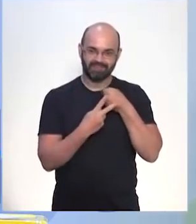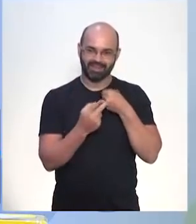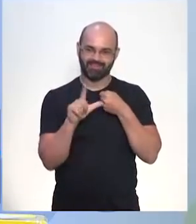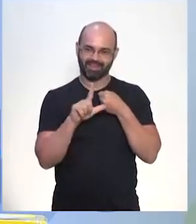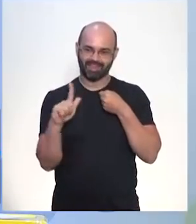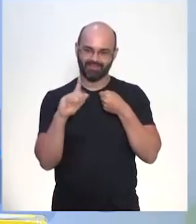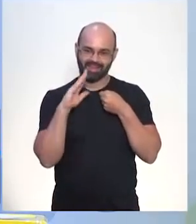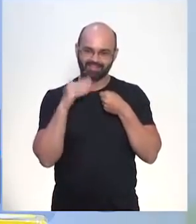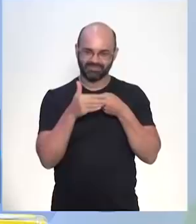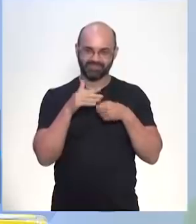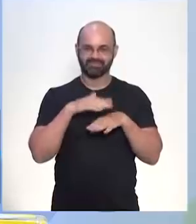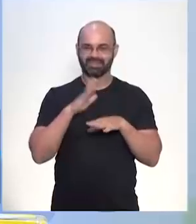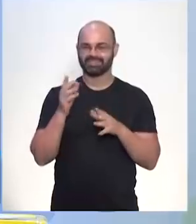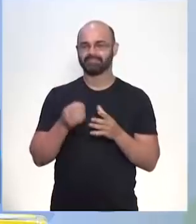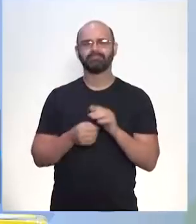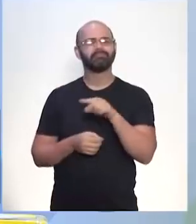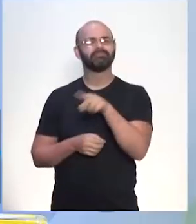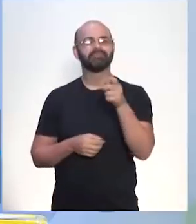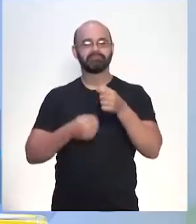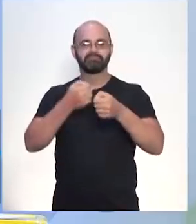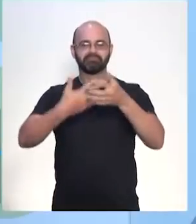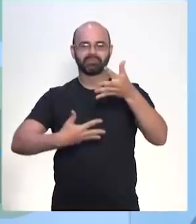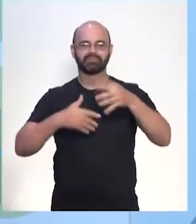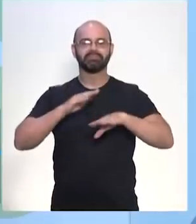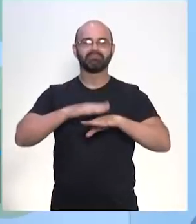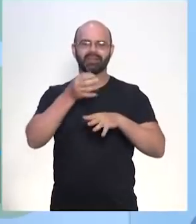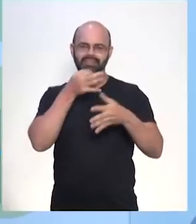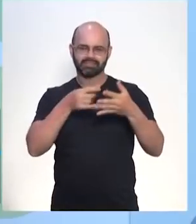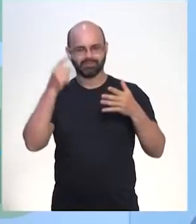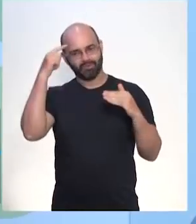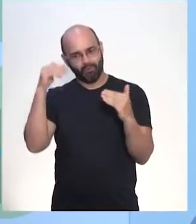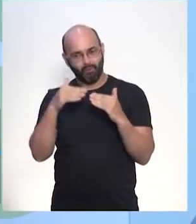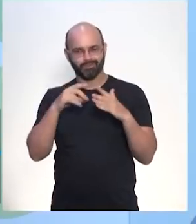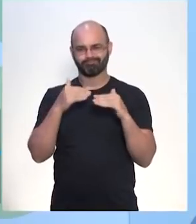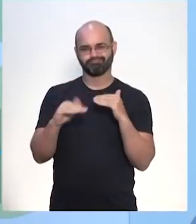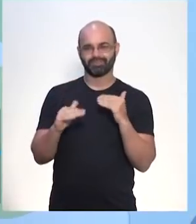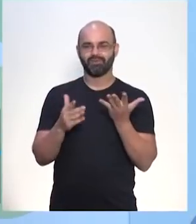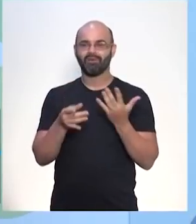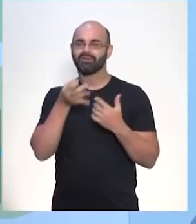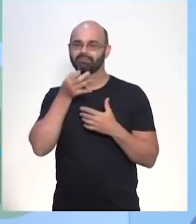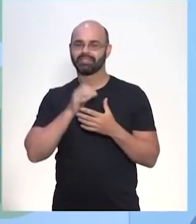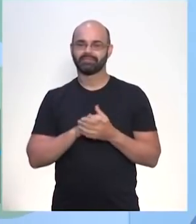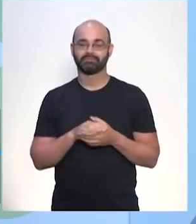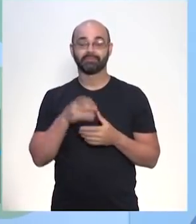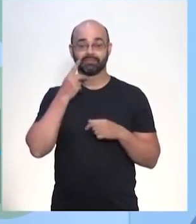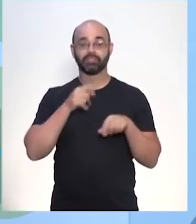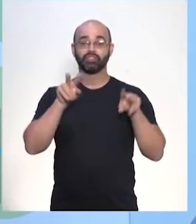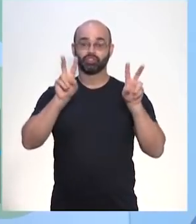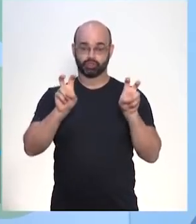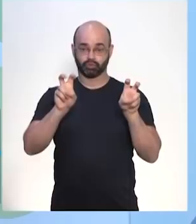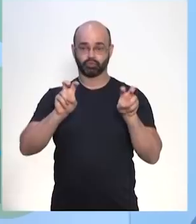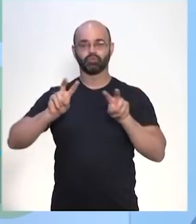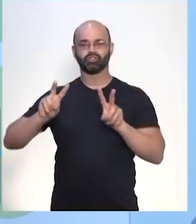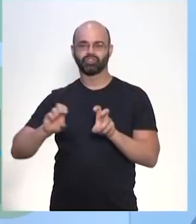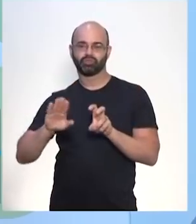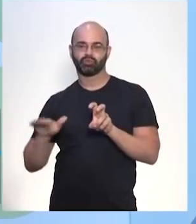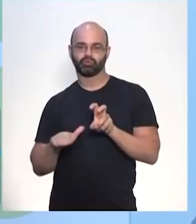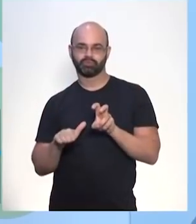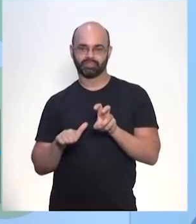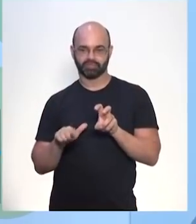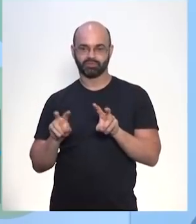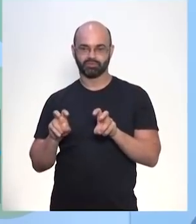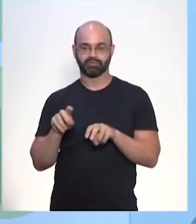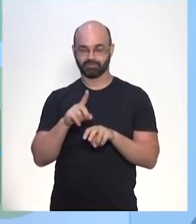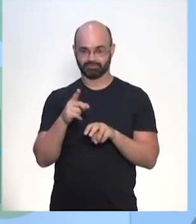eles falaram? Discordam? Estão falando bastante Concordam? do título, que chama atenção, fala que o título e o subtítulo chamam muita atenção também, além da